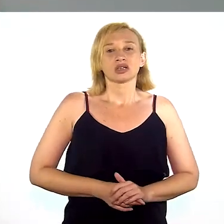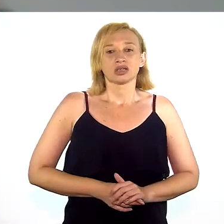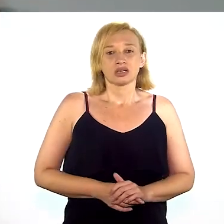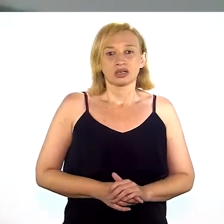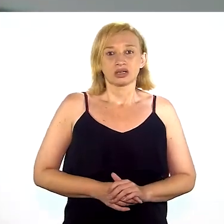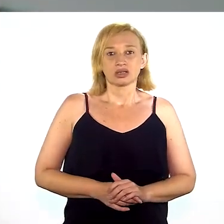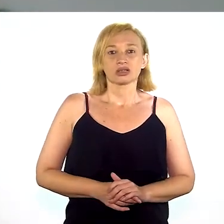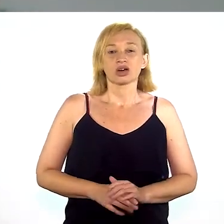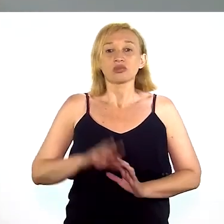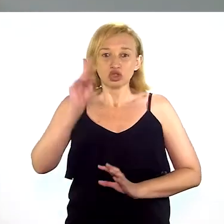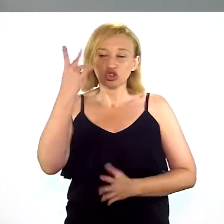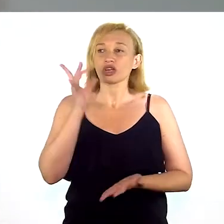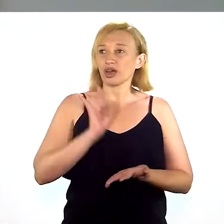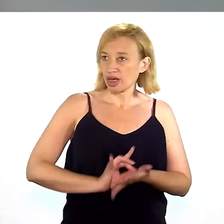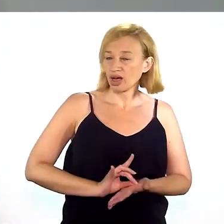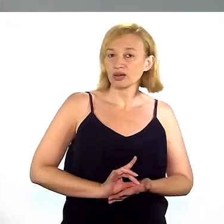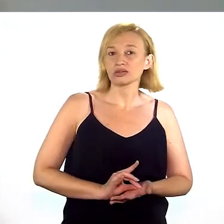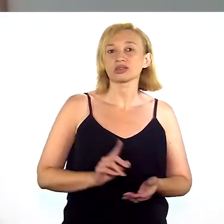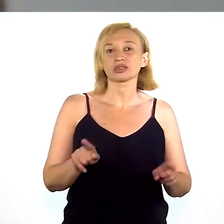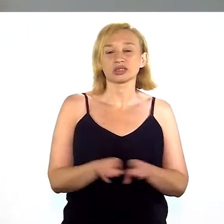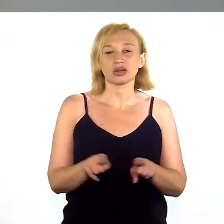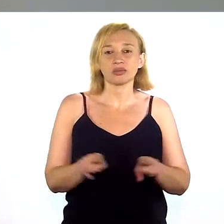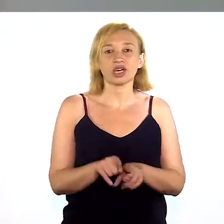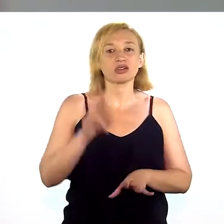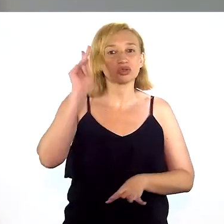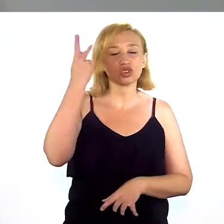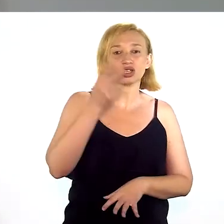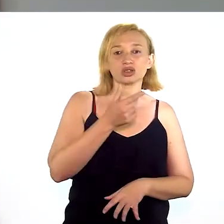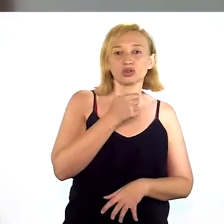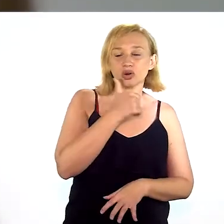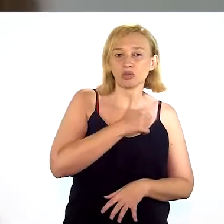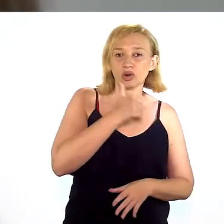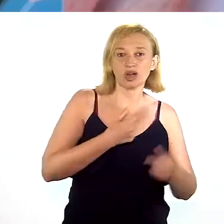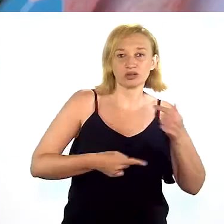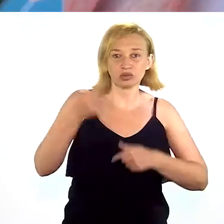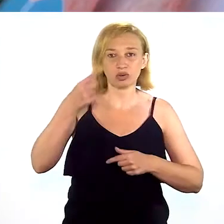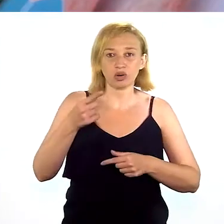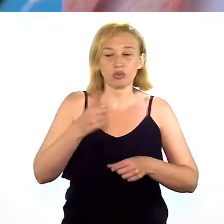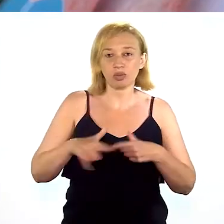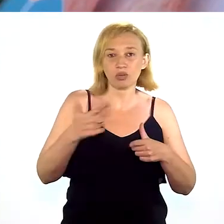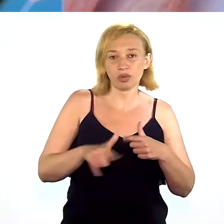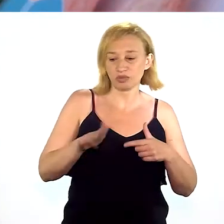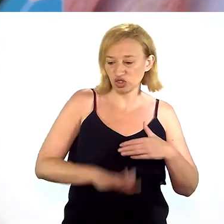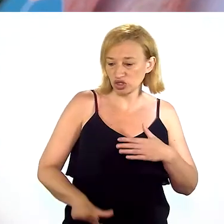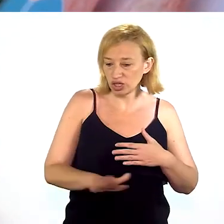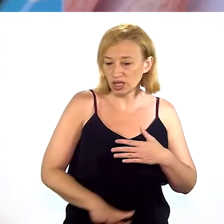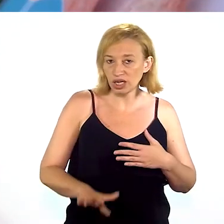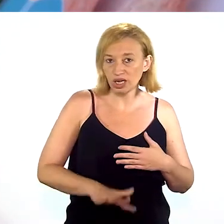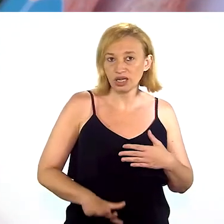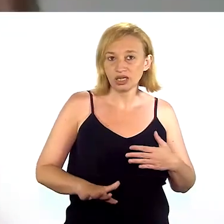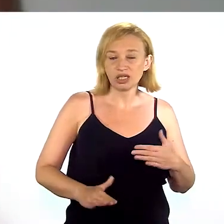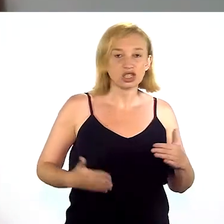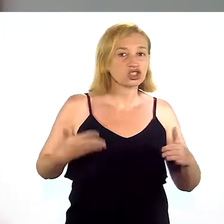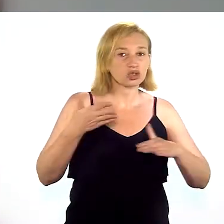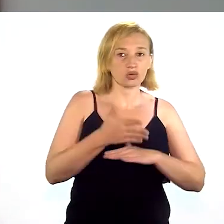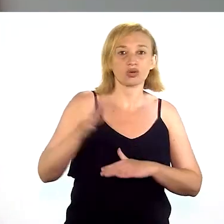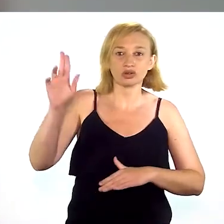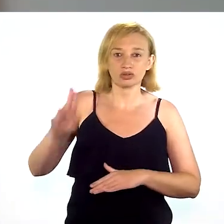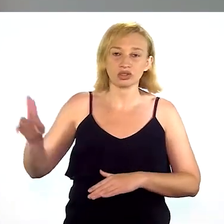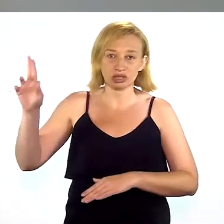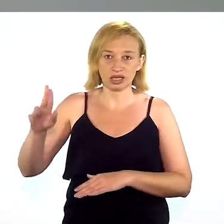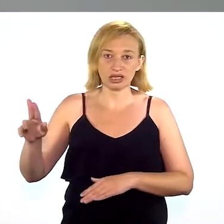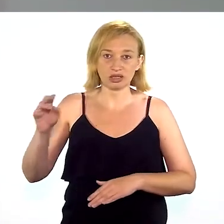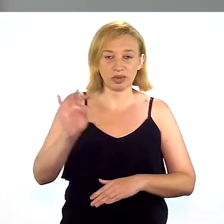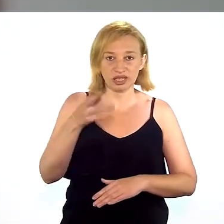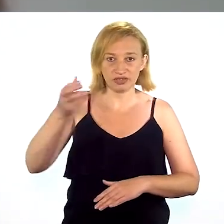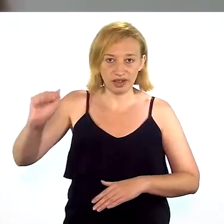daquele seu pequeno círculo de pessoas, e é uma história real. E também é uma história de uma mulher que superou muitos problemas, que desde criança teve problemas e